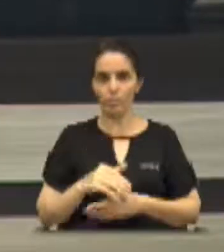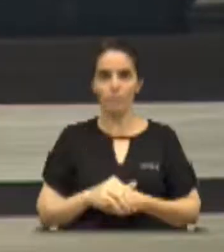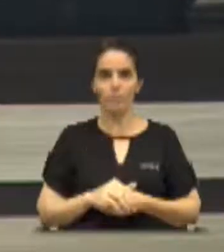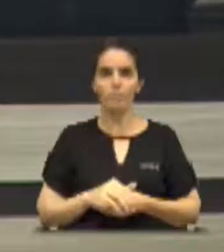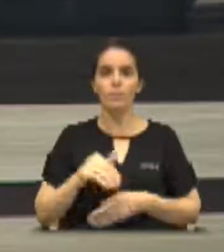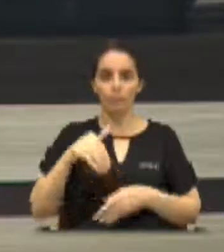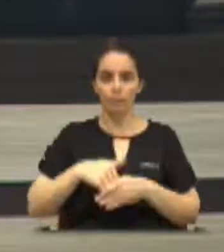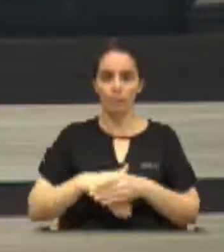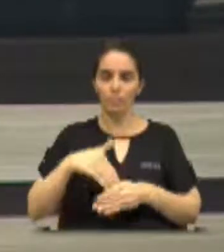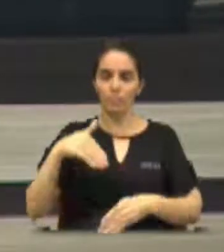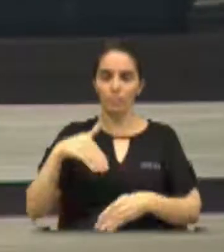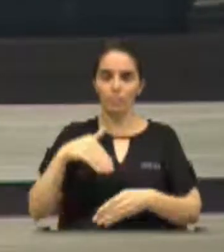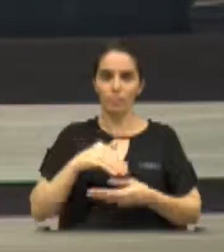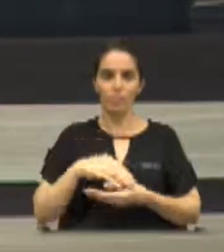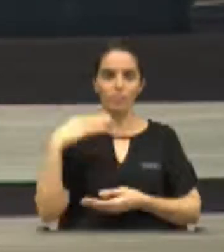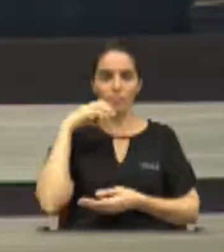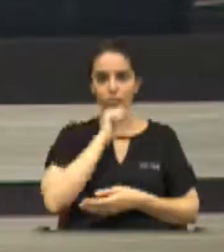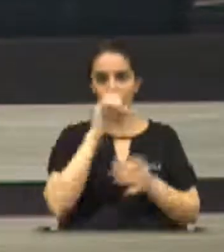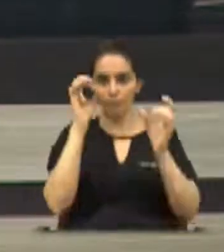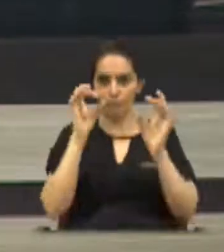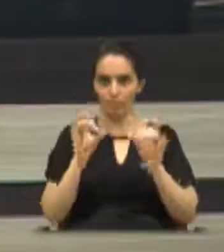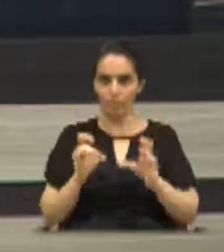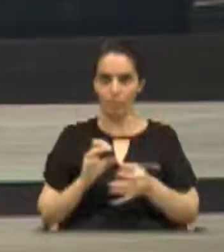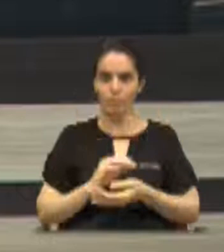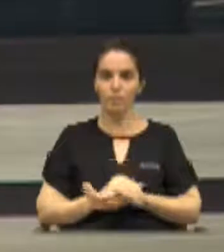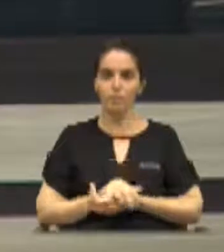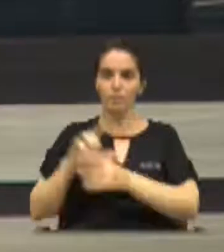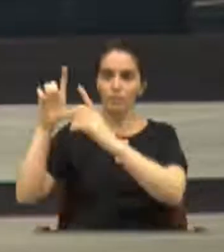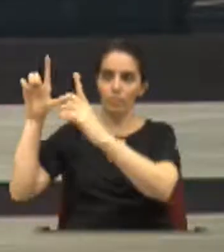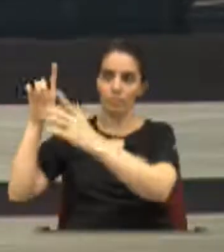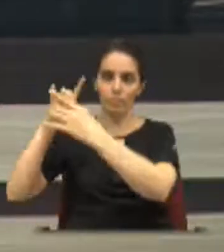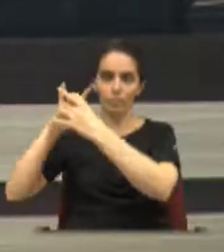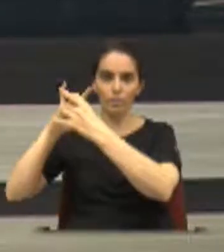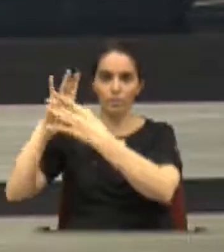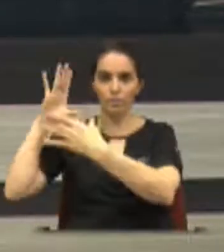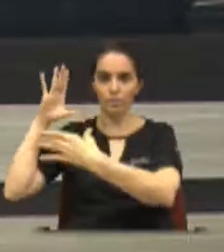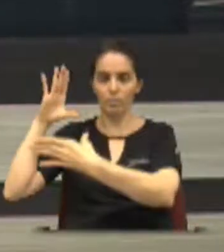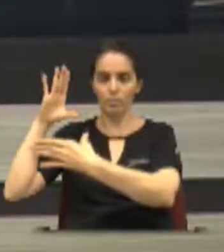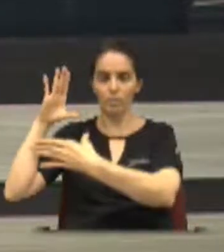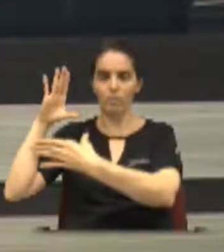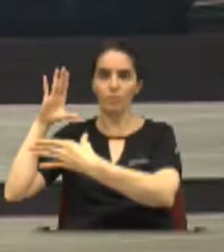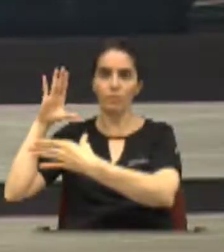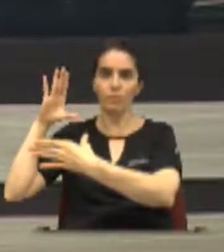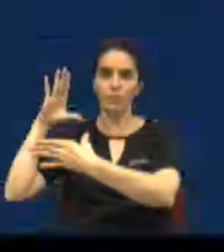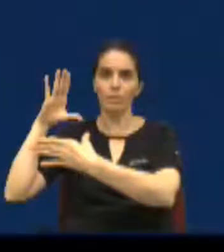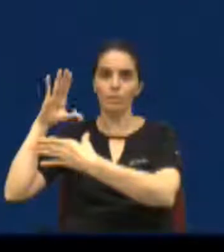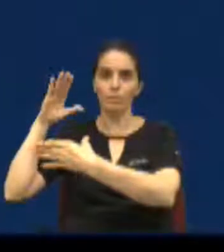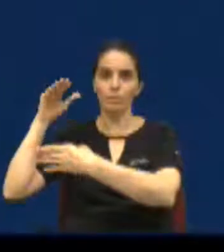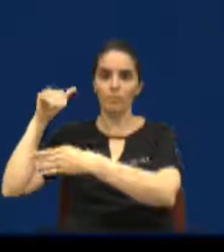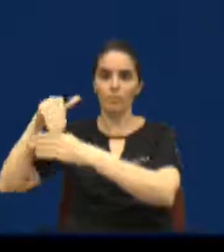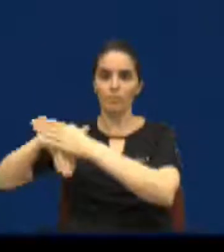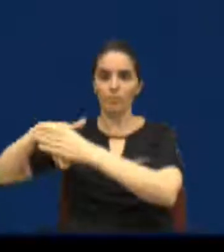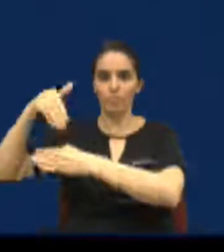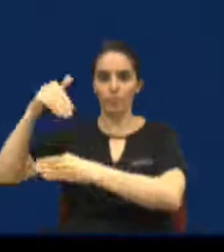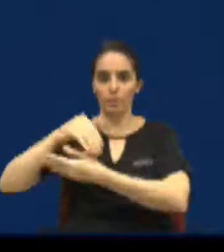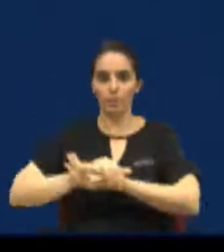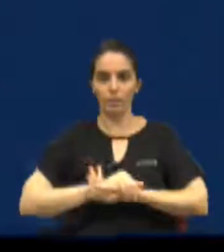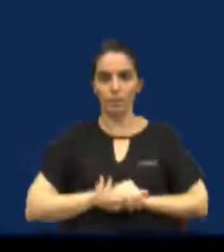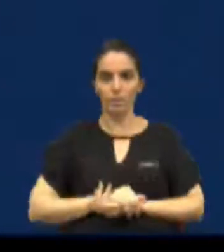vai à votação, requerimento de urgência. E o painel de votação, ele está aberto, senhores